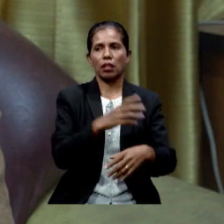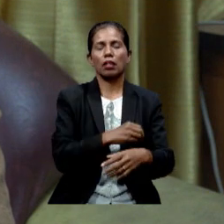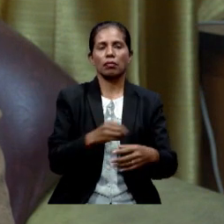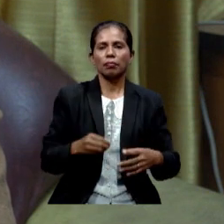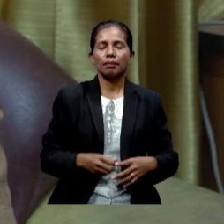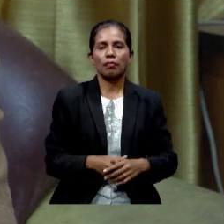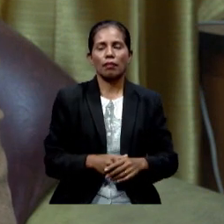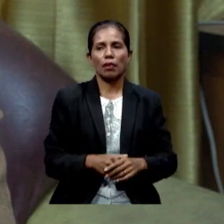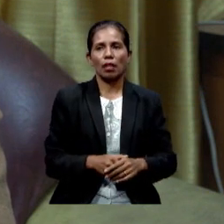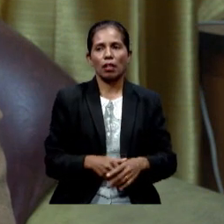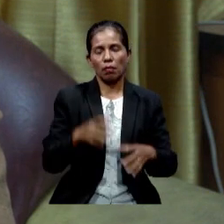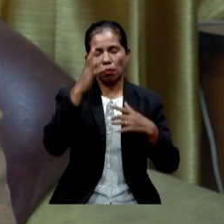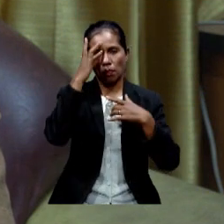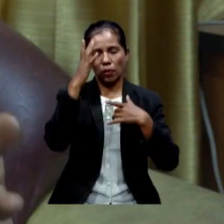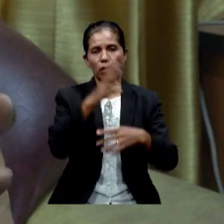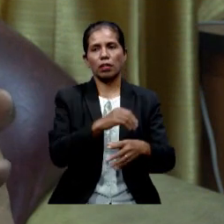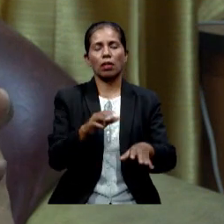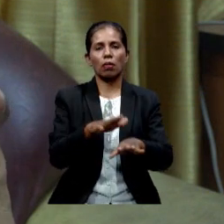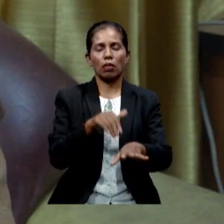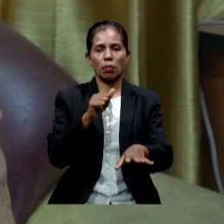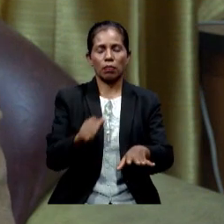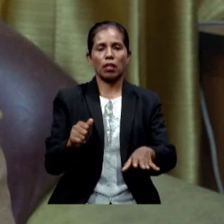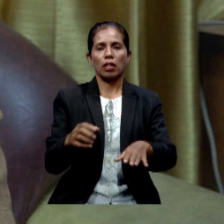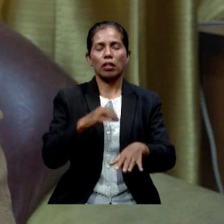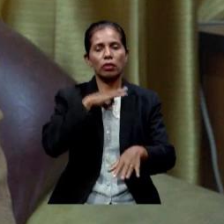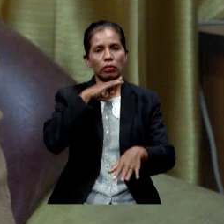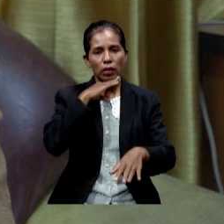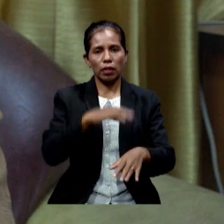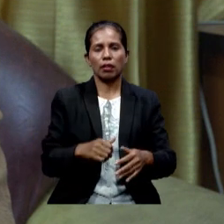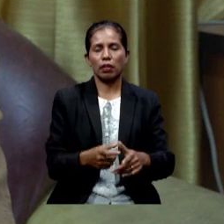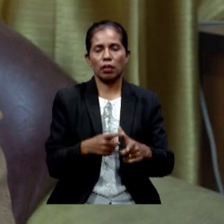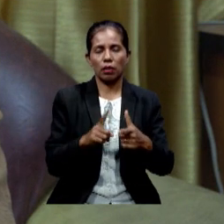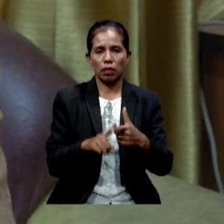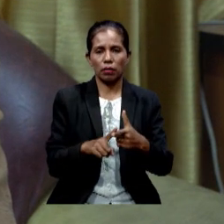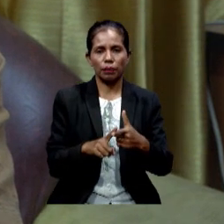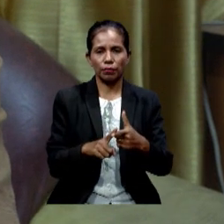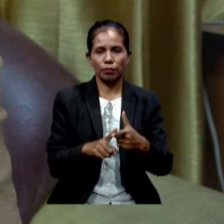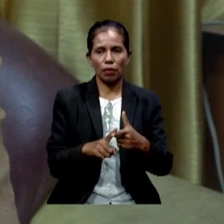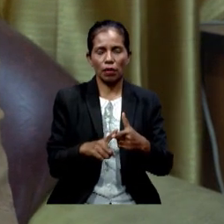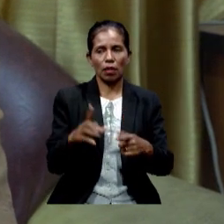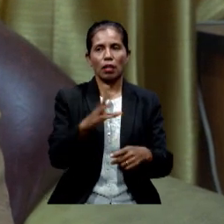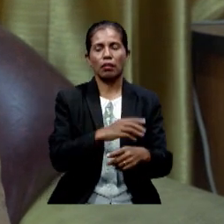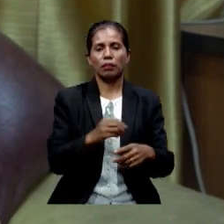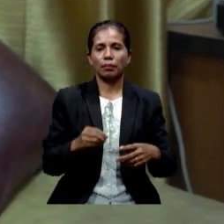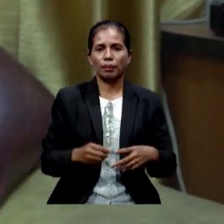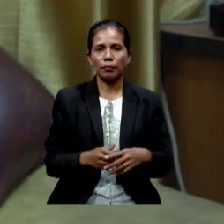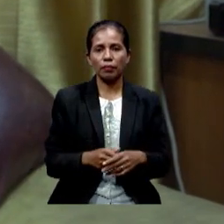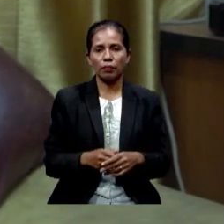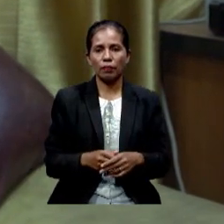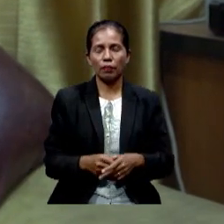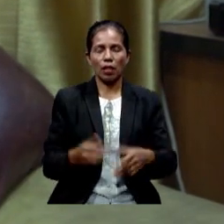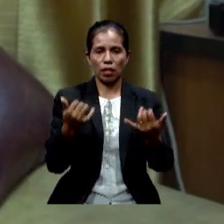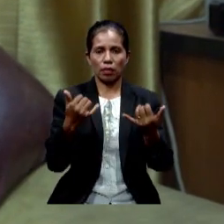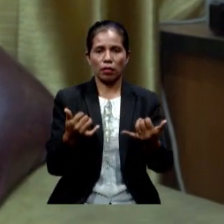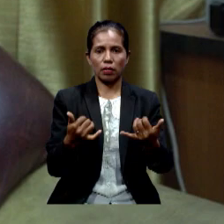ka. Penyakit mulut dan kuku ba fahine nomos LST lamb skin disease ni idane agora